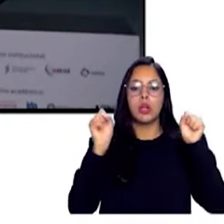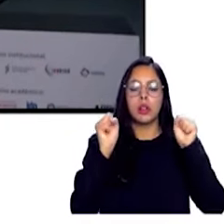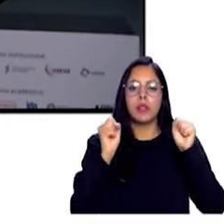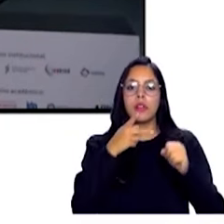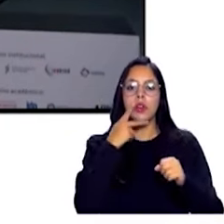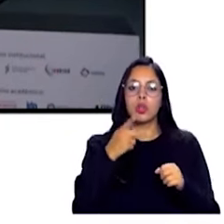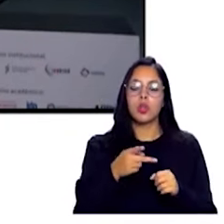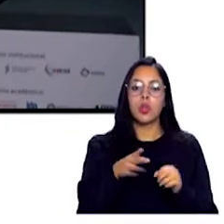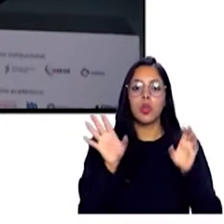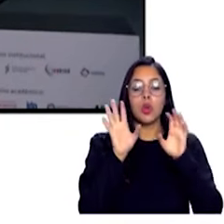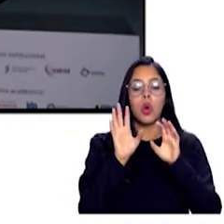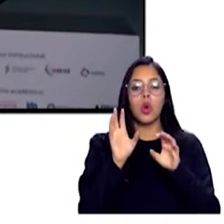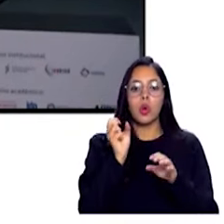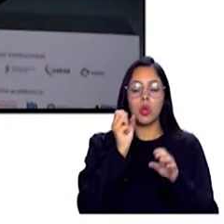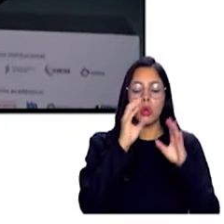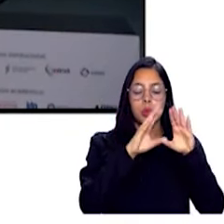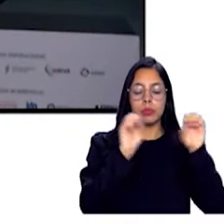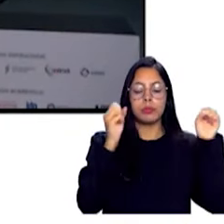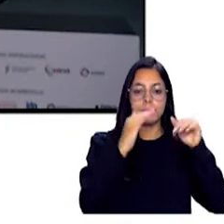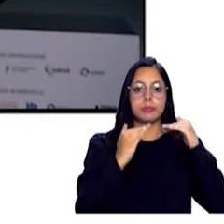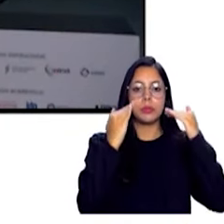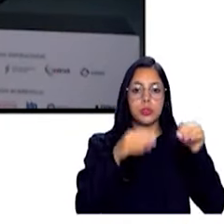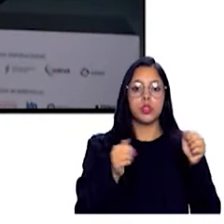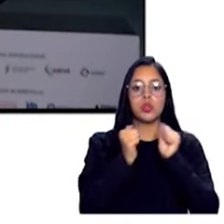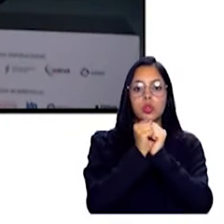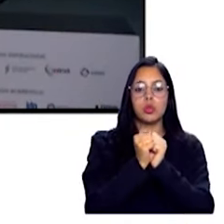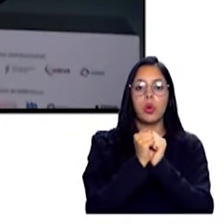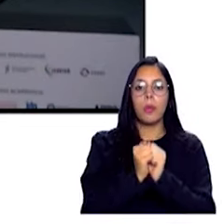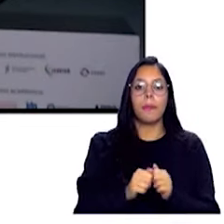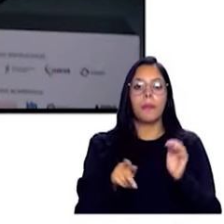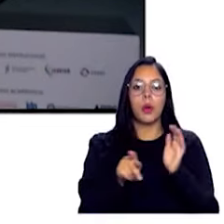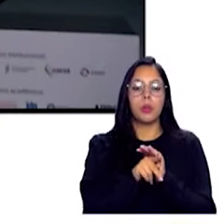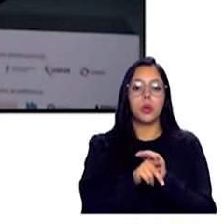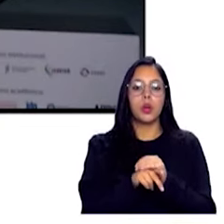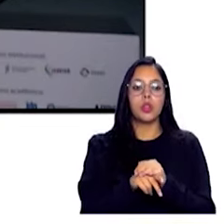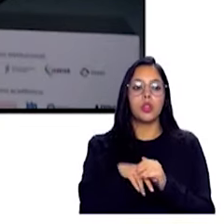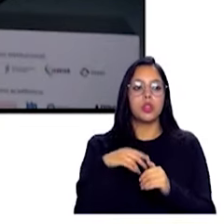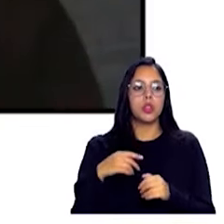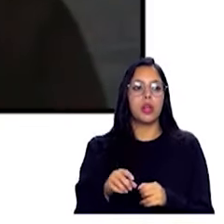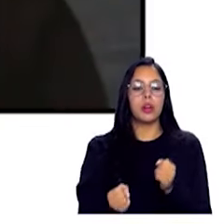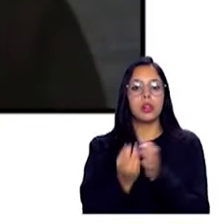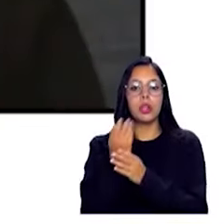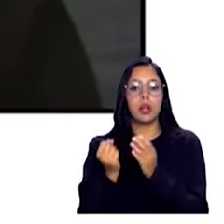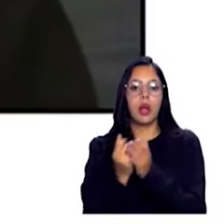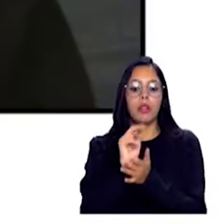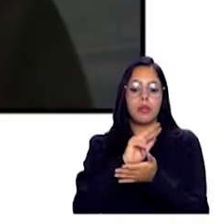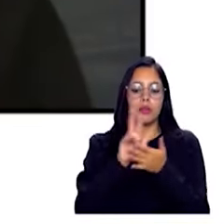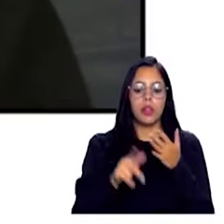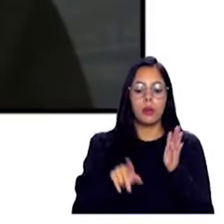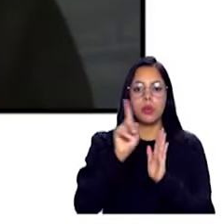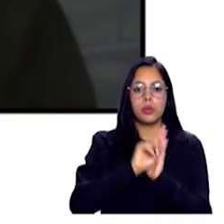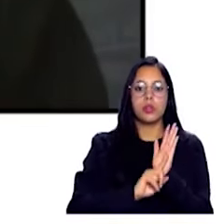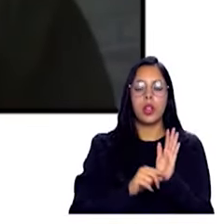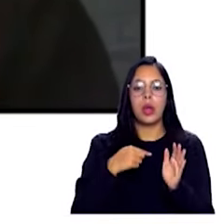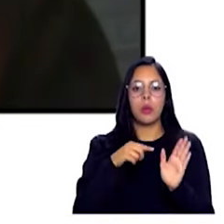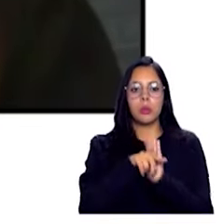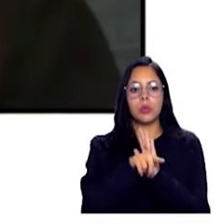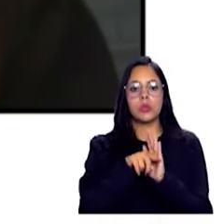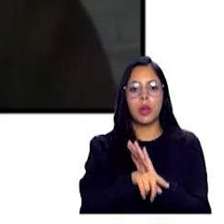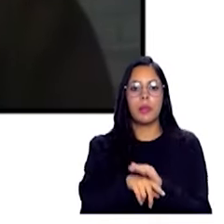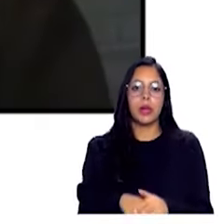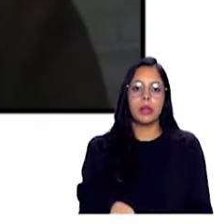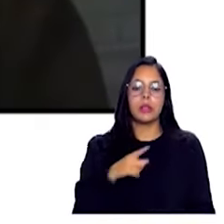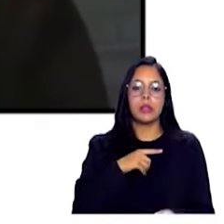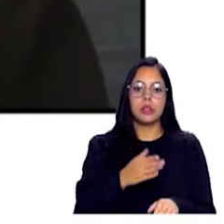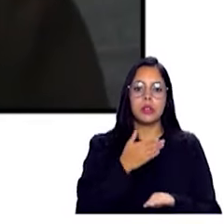participam muito ativamente da construção do direito né eu me lembro de ter feito uma pesquisa para participar de um congresso que Aliás foi um